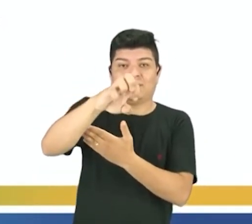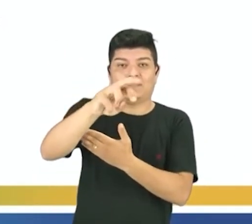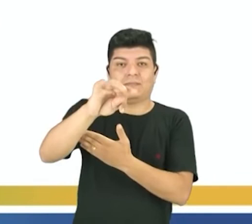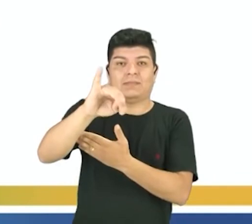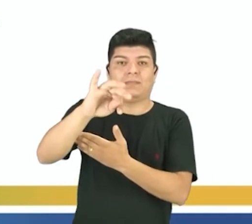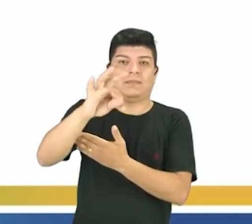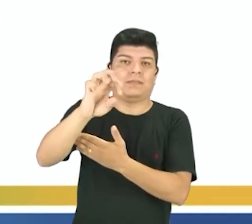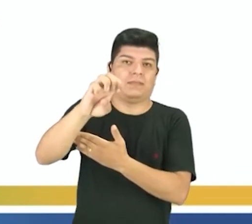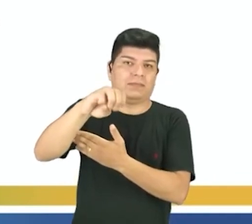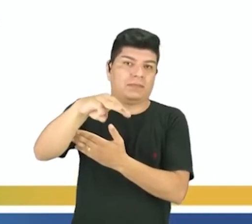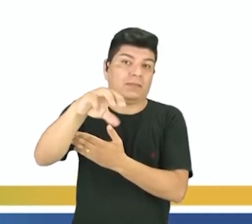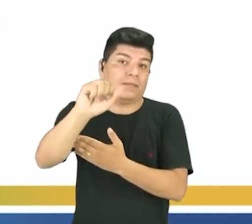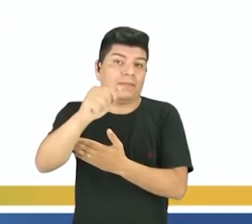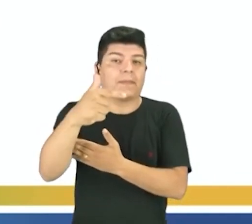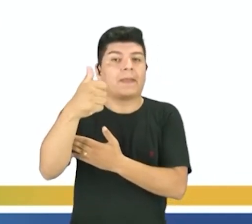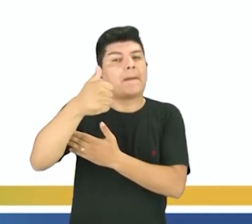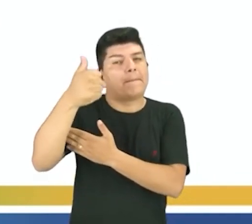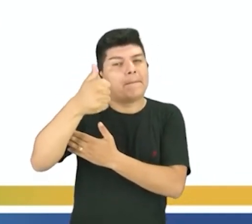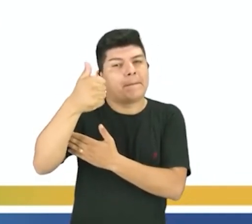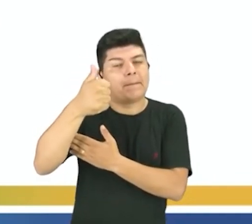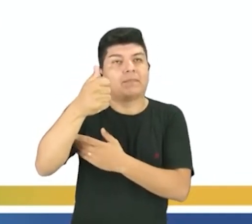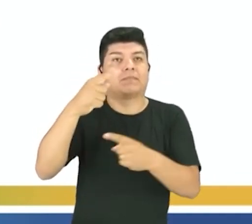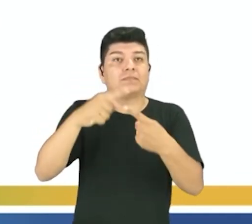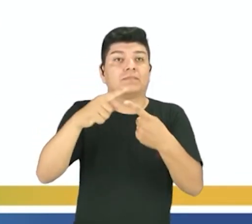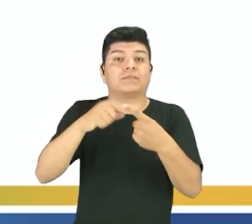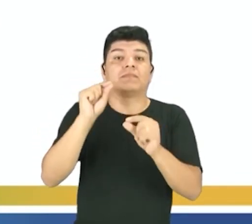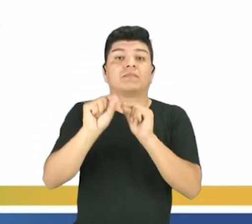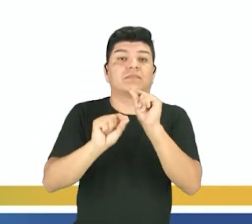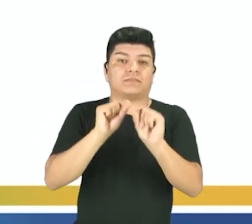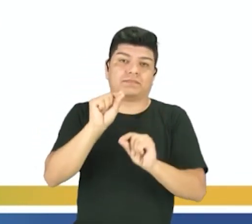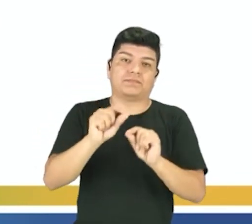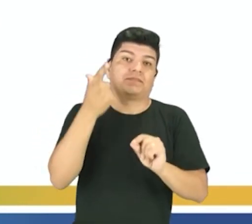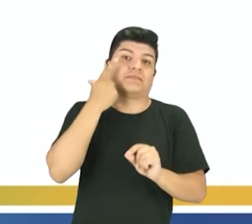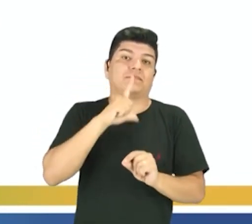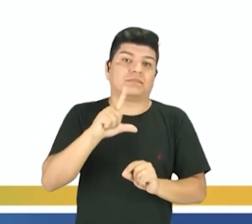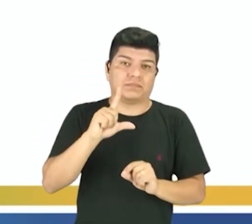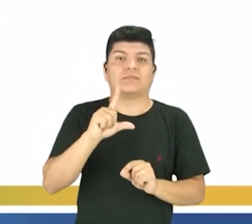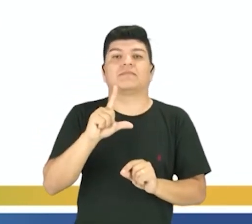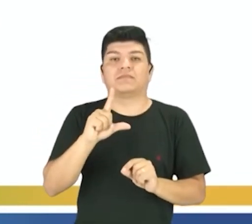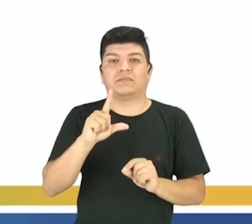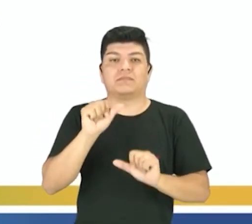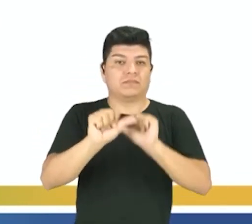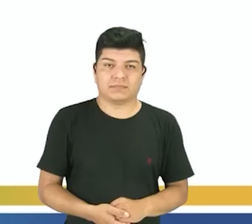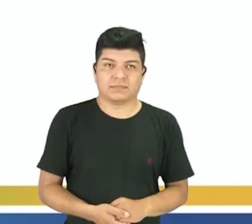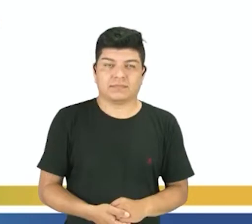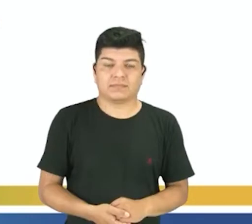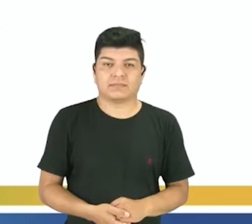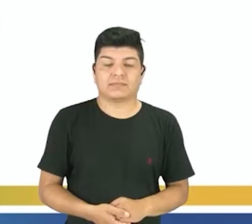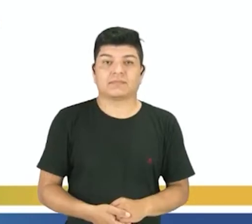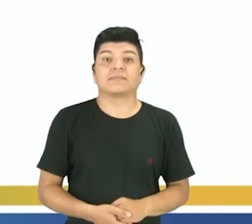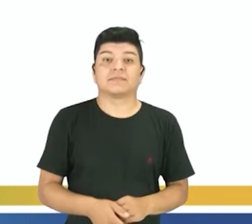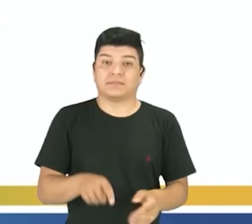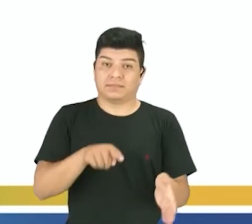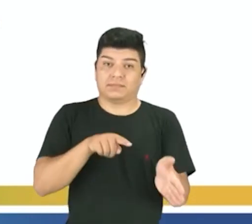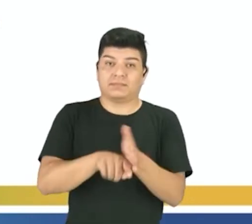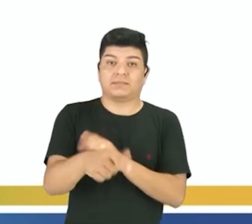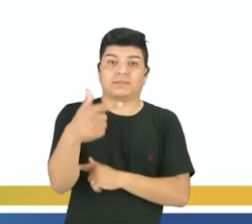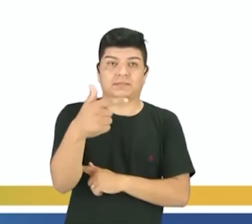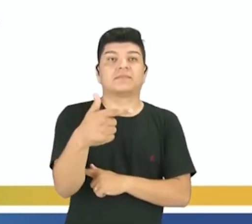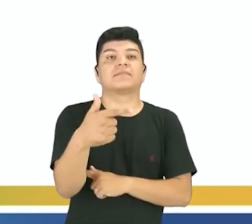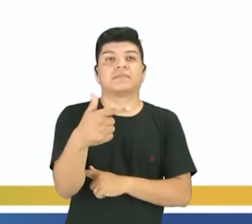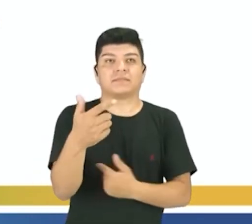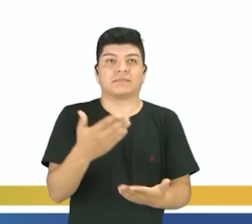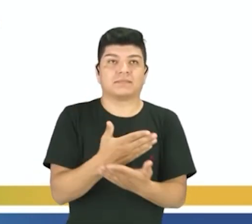primário, justamente porque ela tem alta capacidade de sofrer mitose, né? Olha só a nossa segunda pergunta,